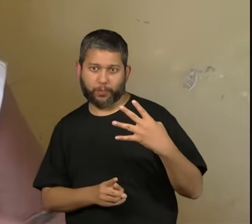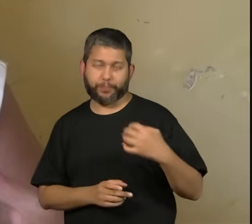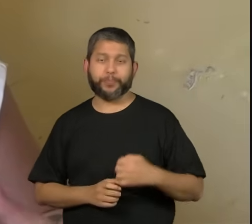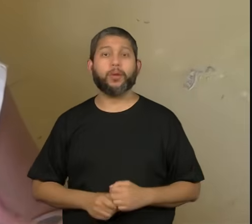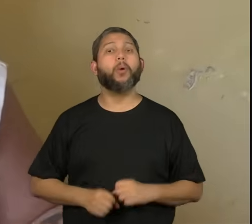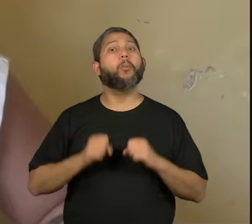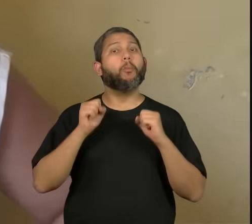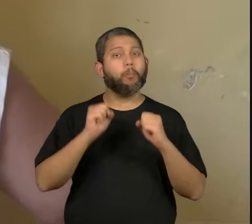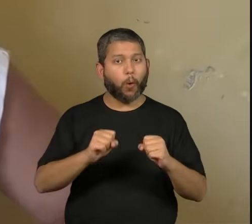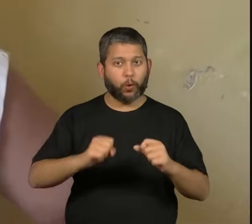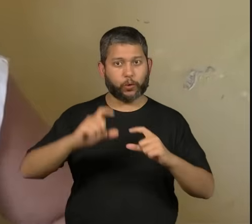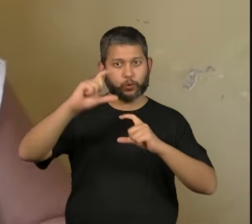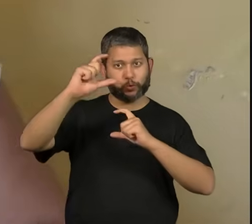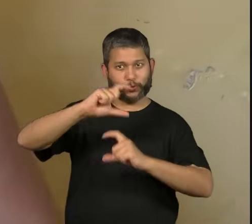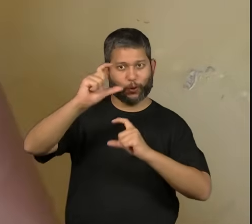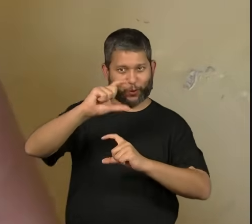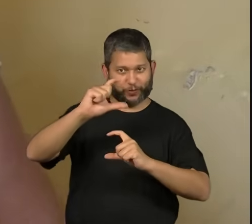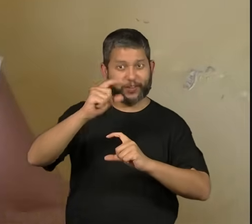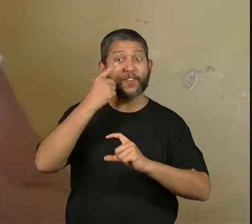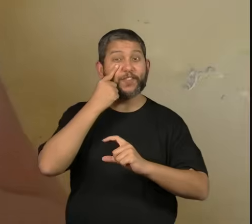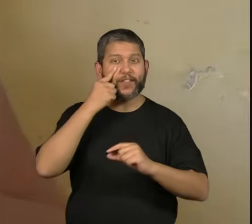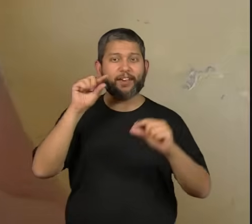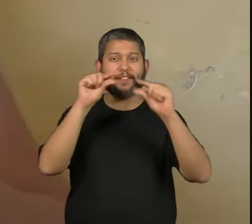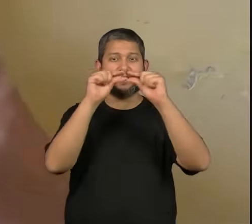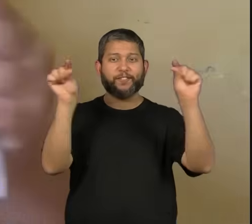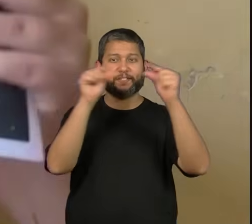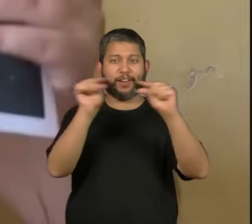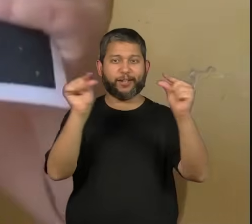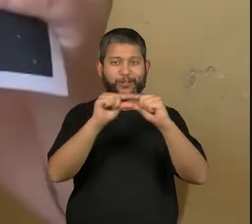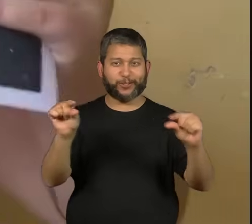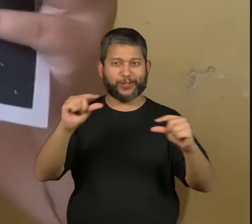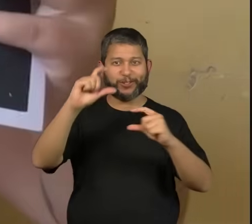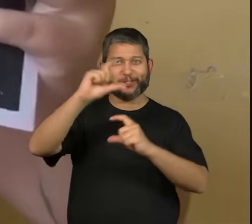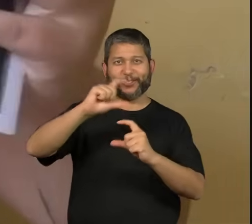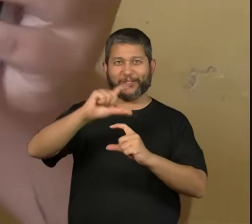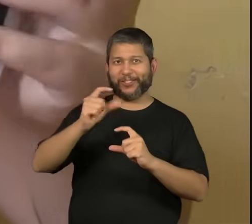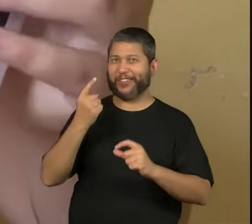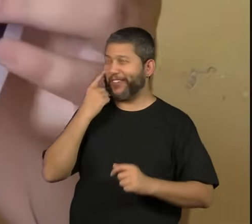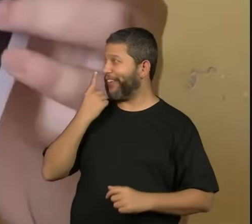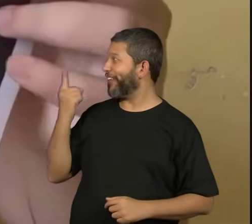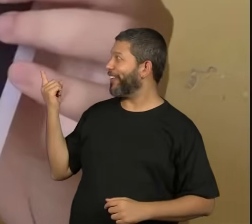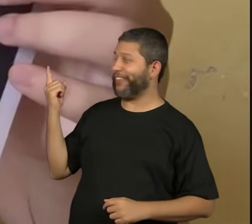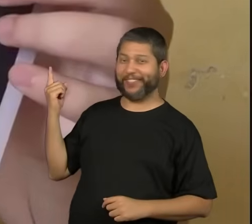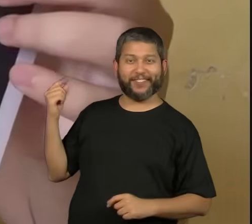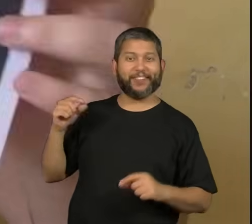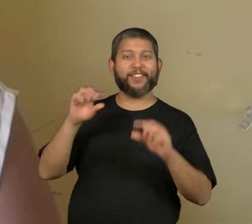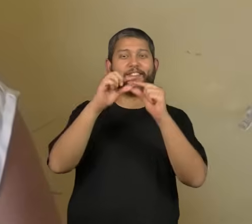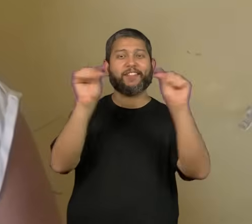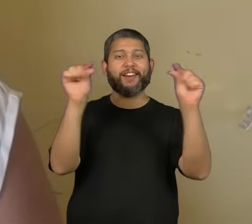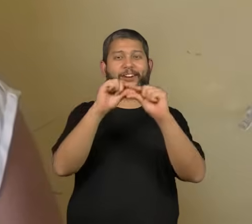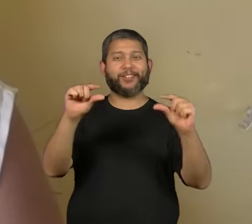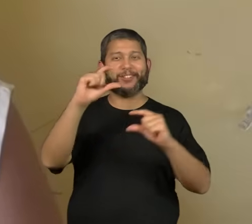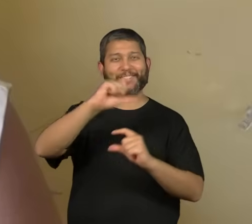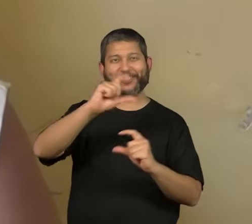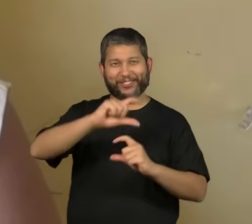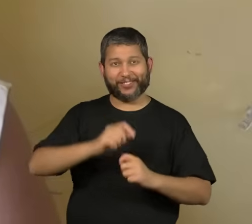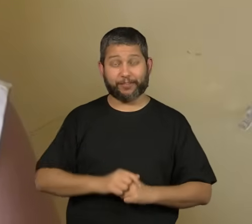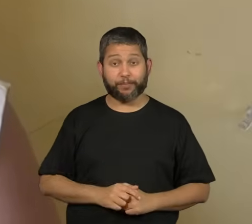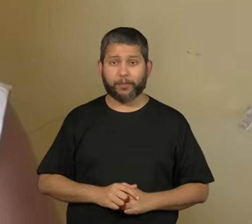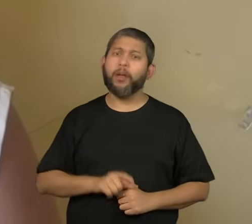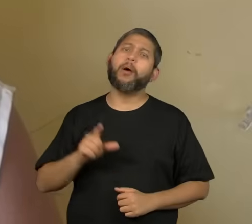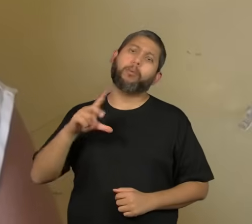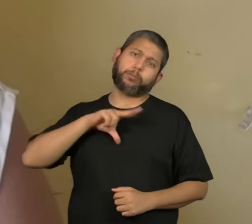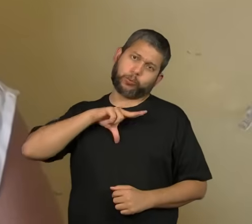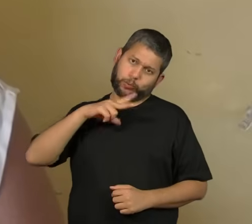em estrofes, que é quando a gente junta todas essas linhazinhas aqui, ó, que a gente chama de versos. Teve uma influência de Portugal,